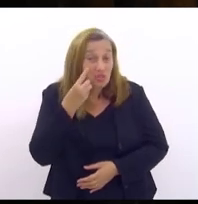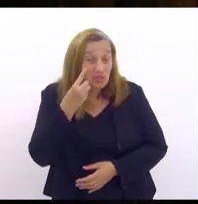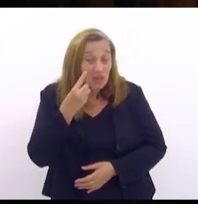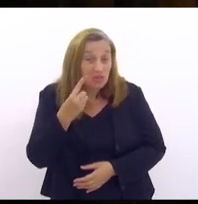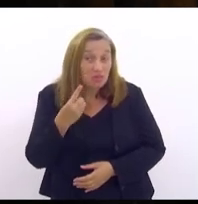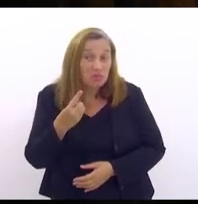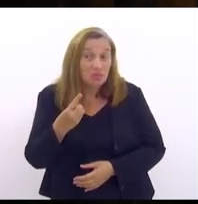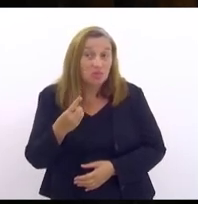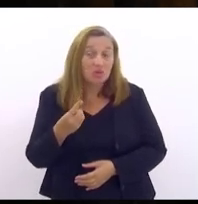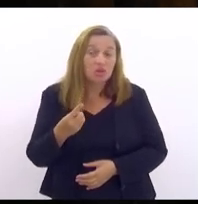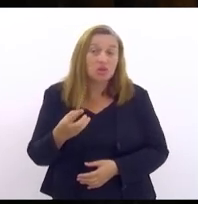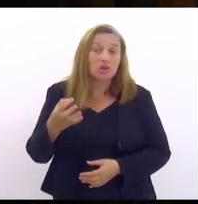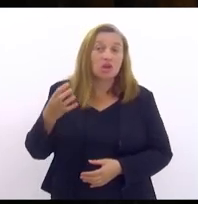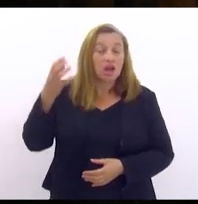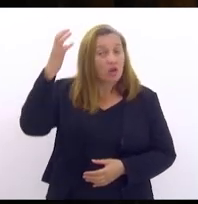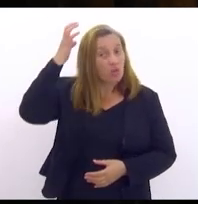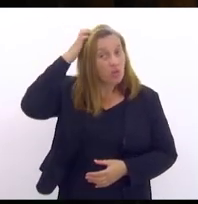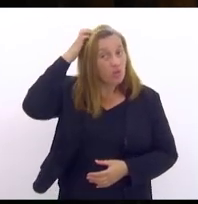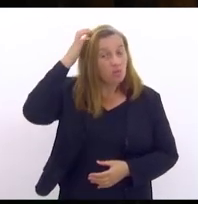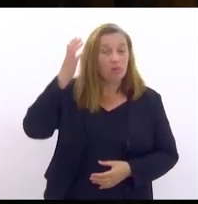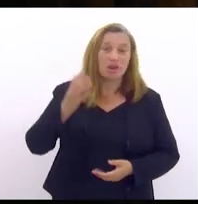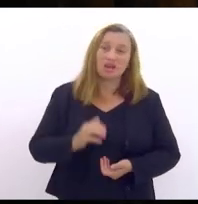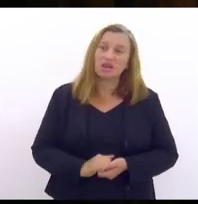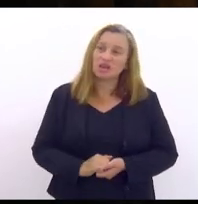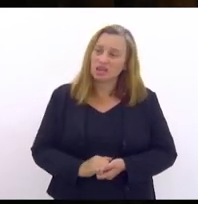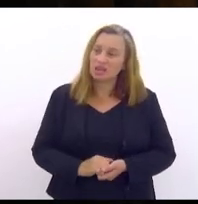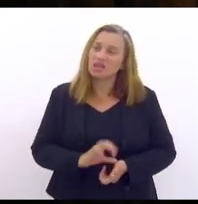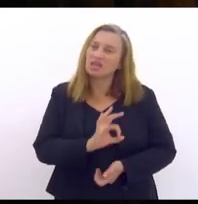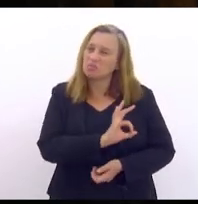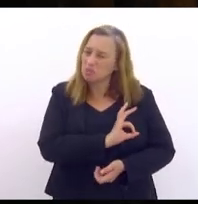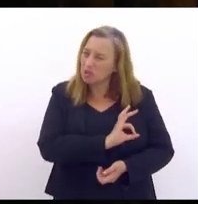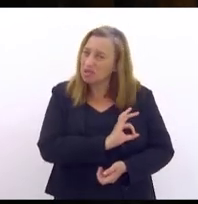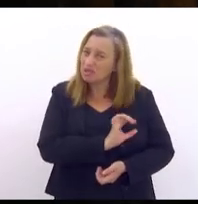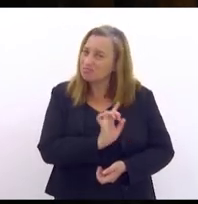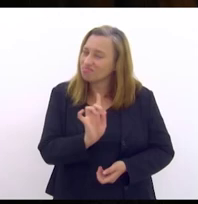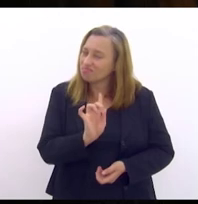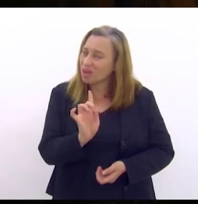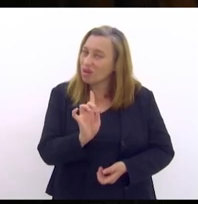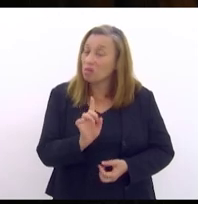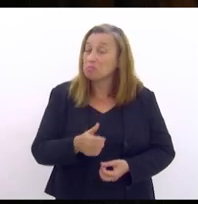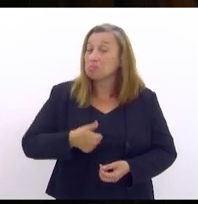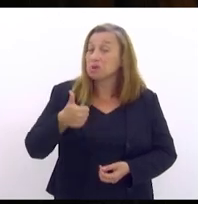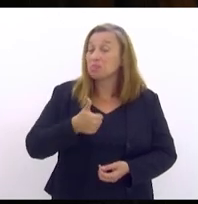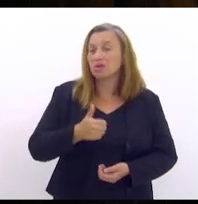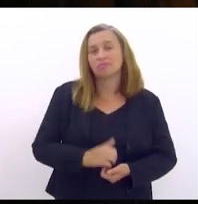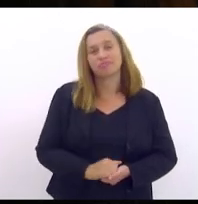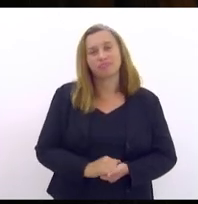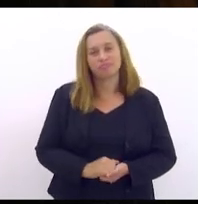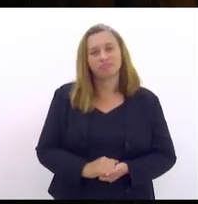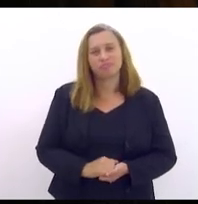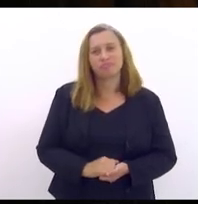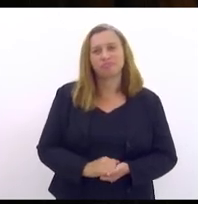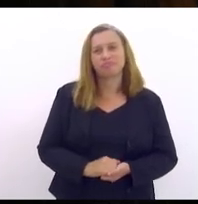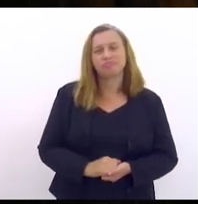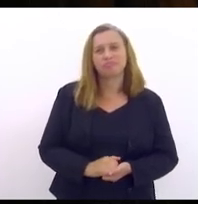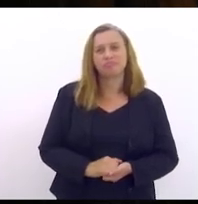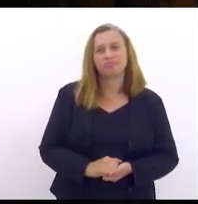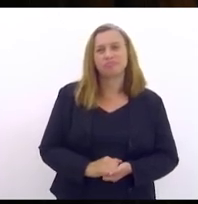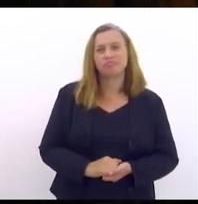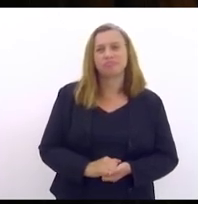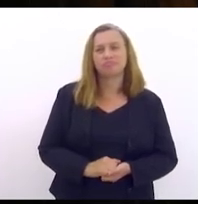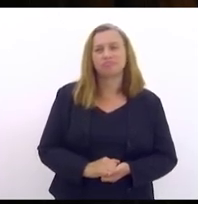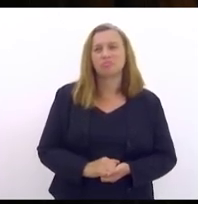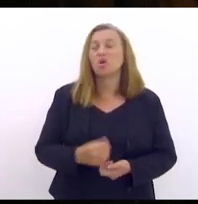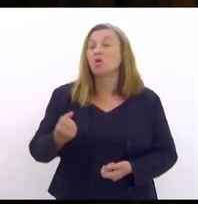recaia exclusivamente sobre as polícias. Em primeiro lugar,